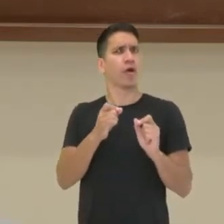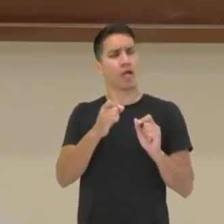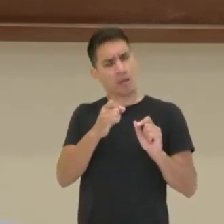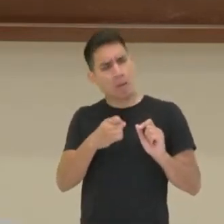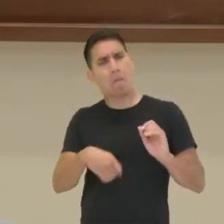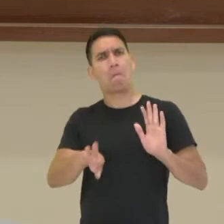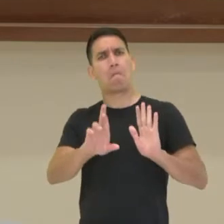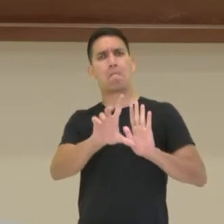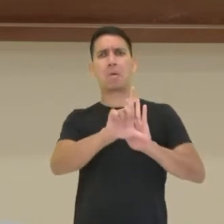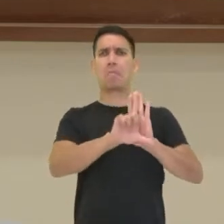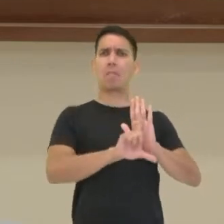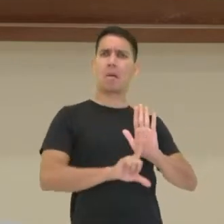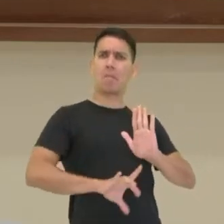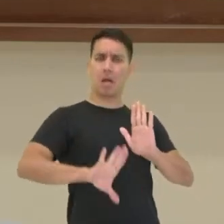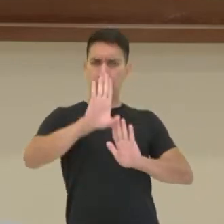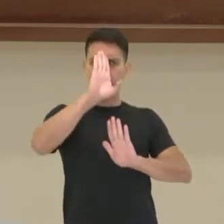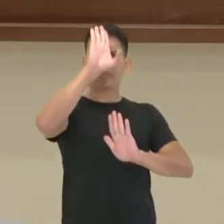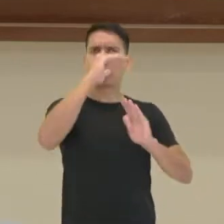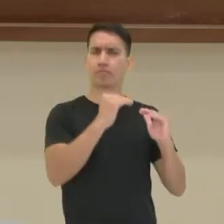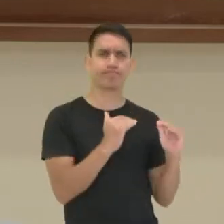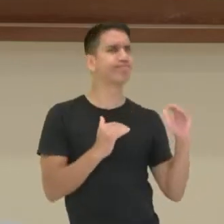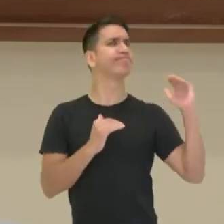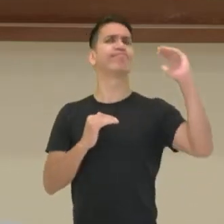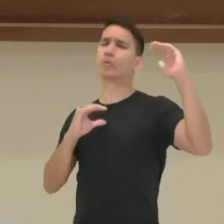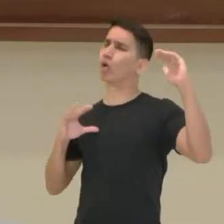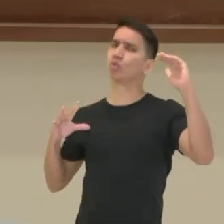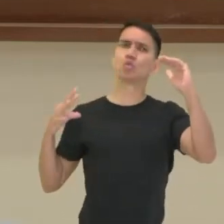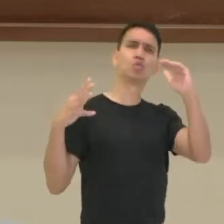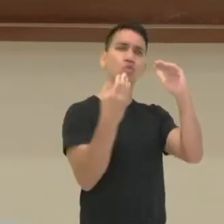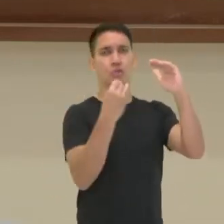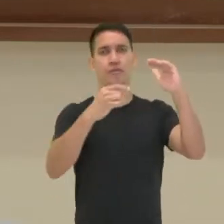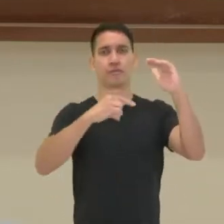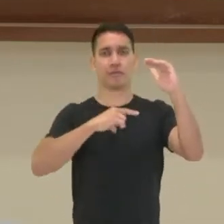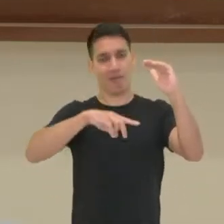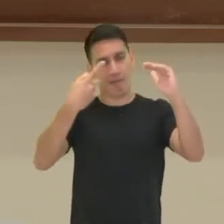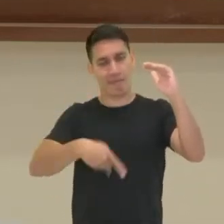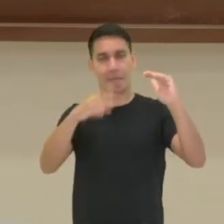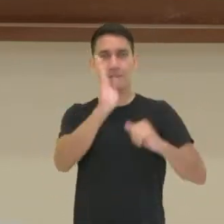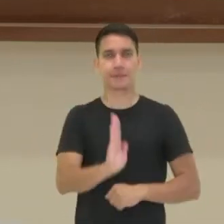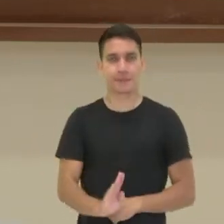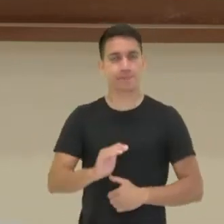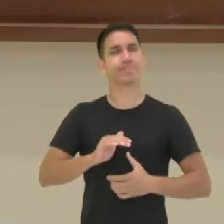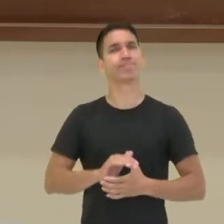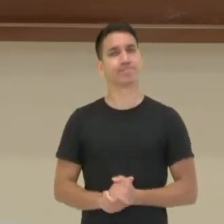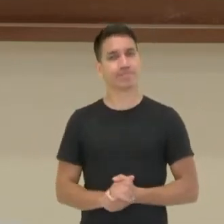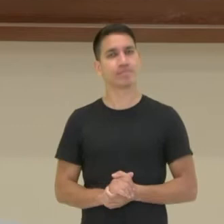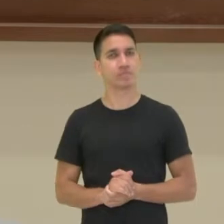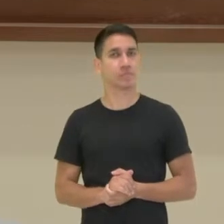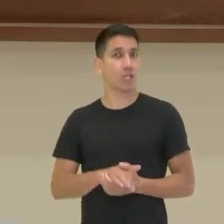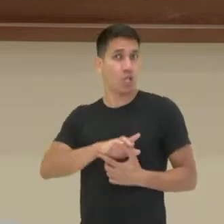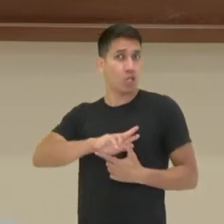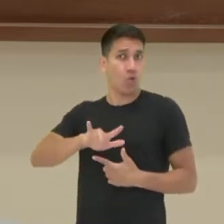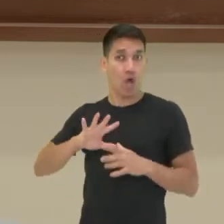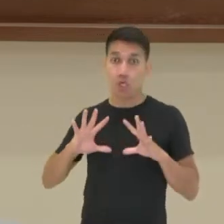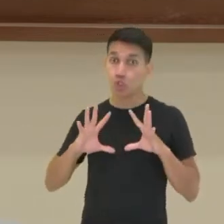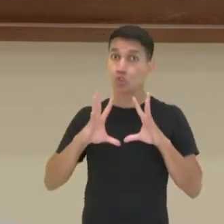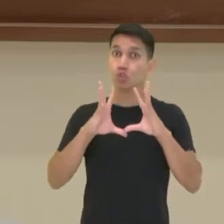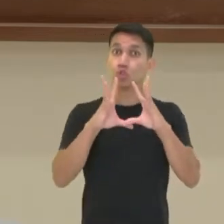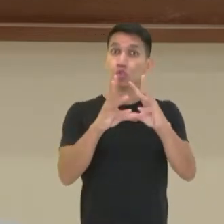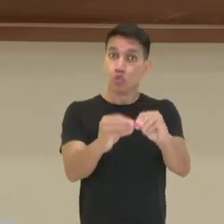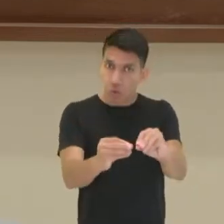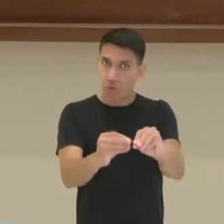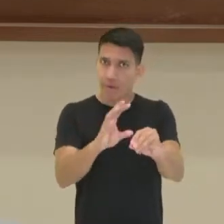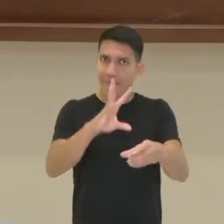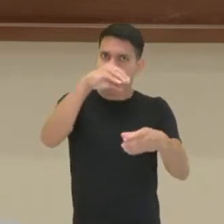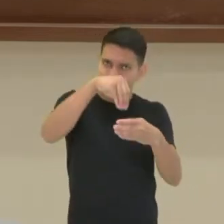é a legislação superior a tudo que nós temos aqui no Brasil. Nem tudo que está nela